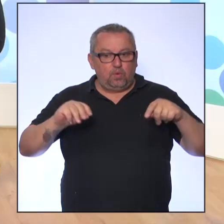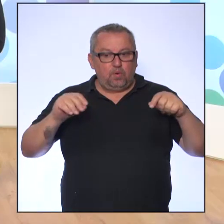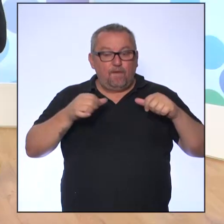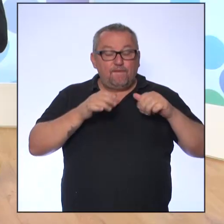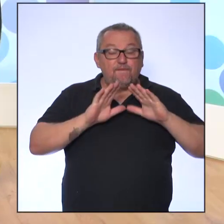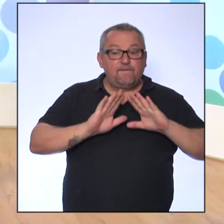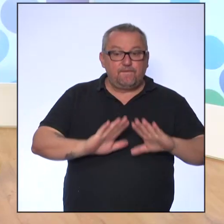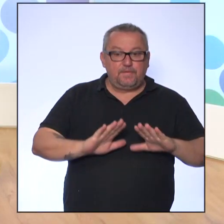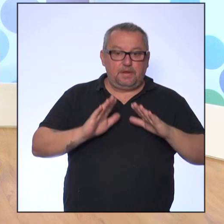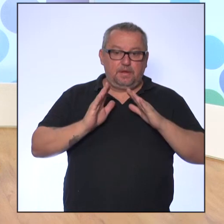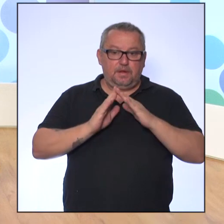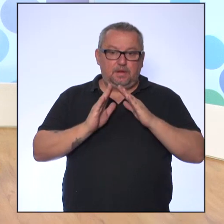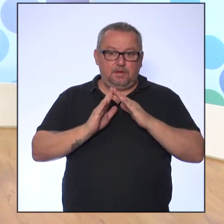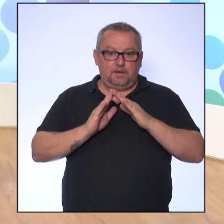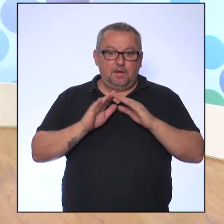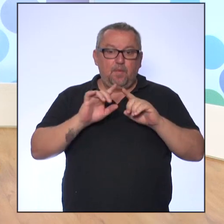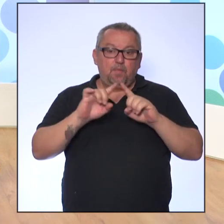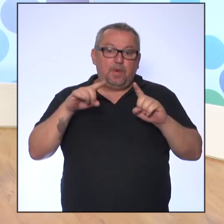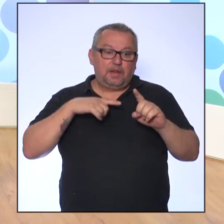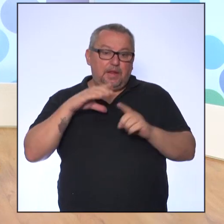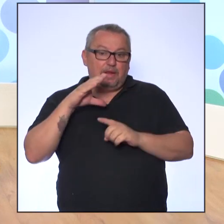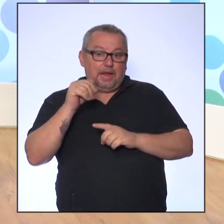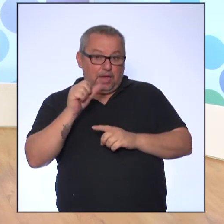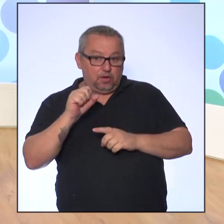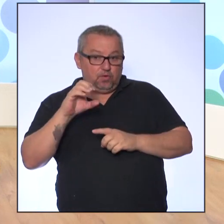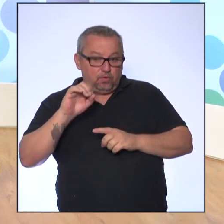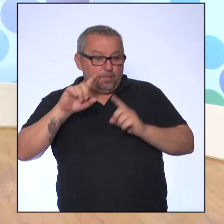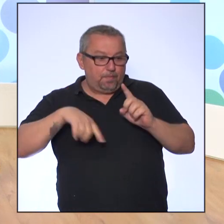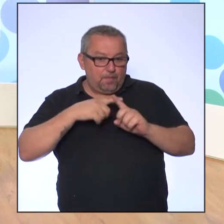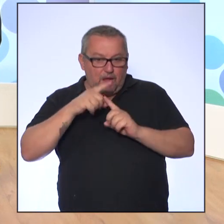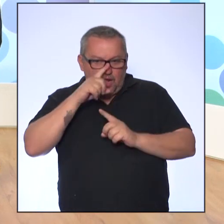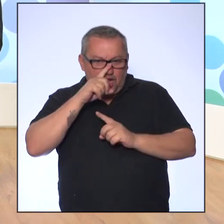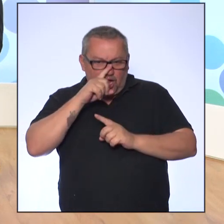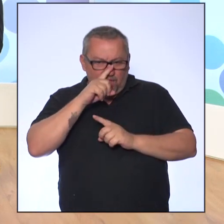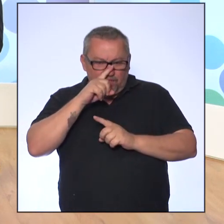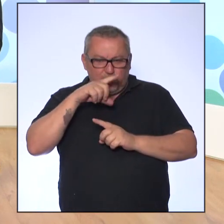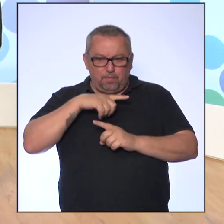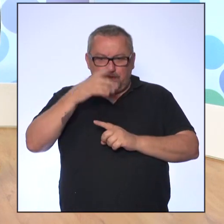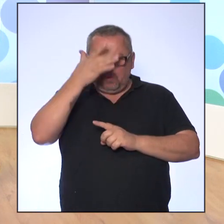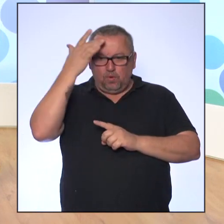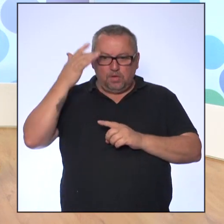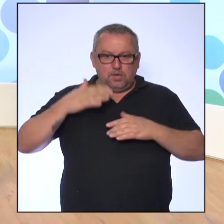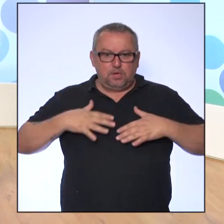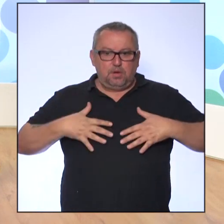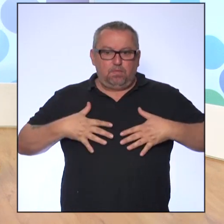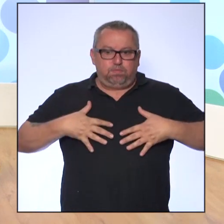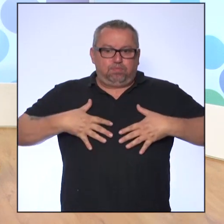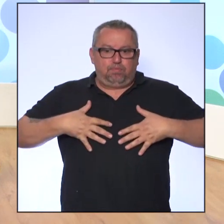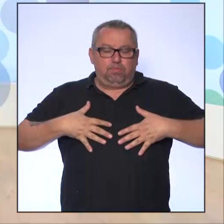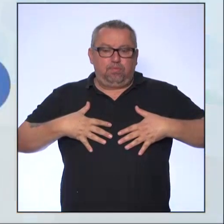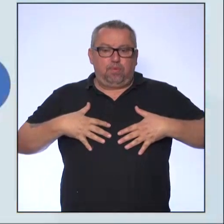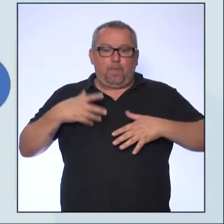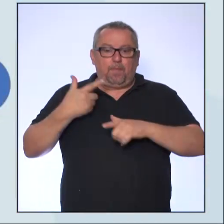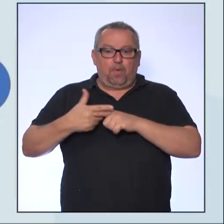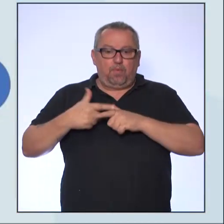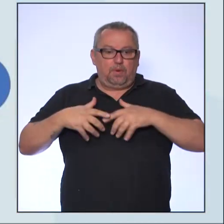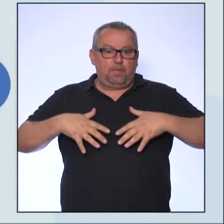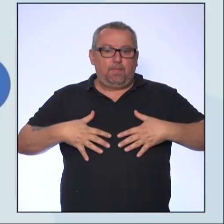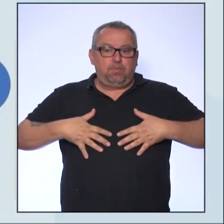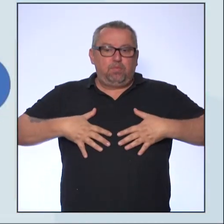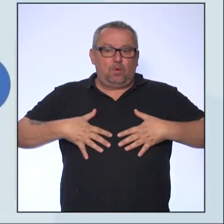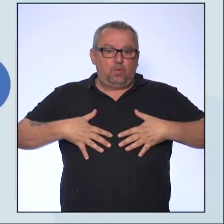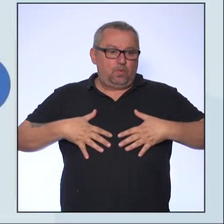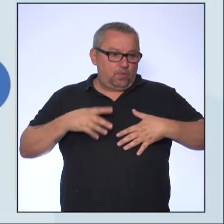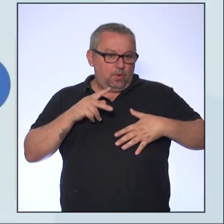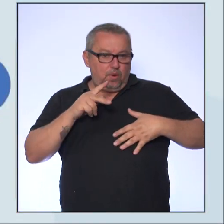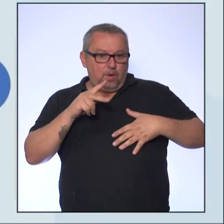em casa. Só que tem casos, que são os mais graves, que acontece que a pessoa tem pneumonia, que está aí no canto esquerdo, né, como vocês podem ver.